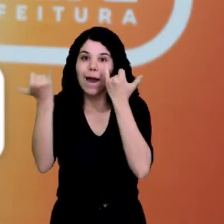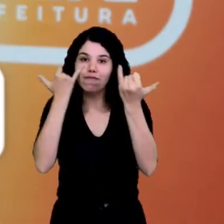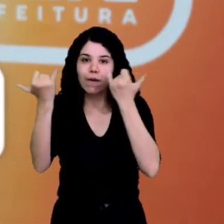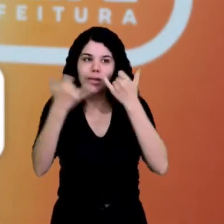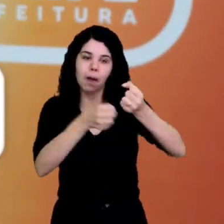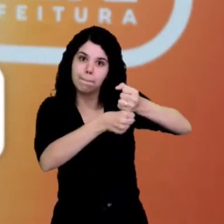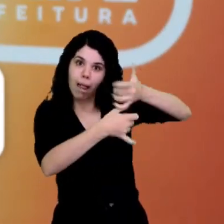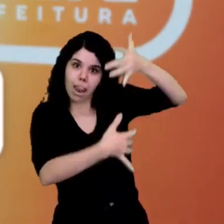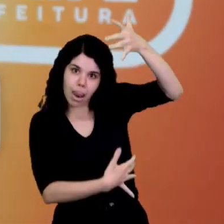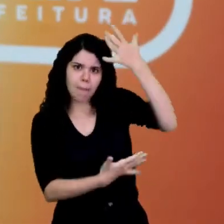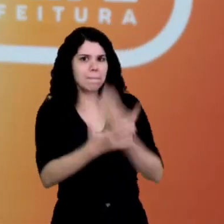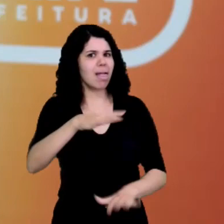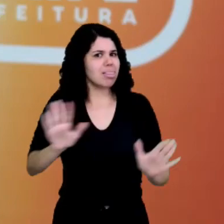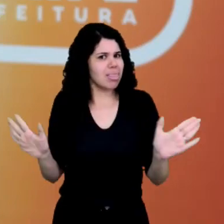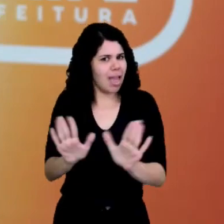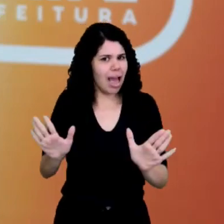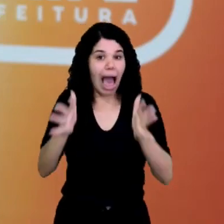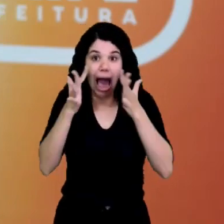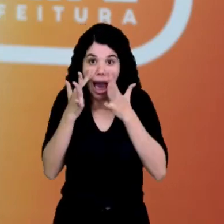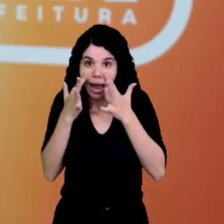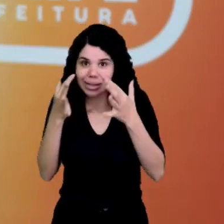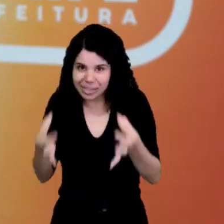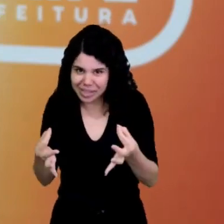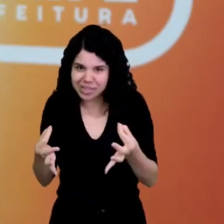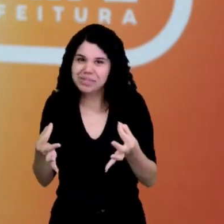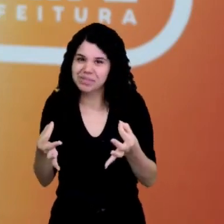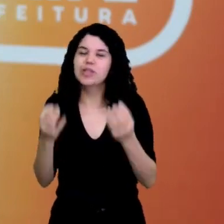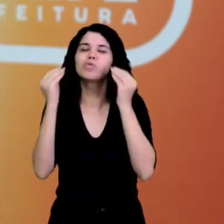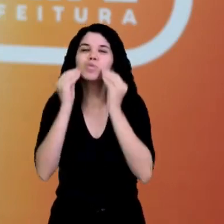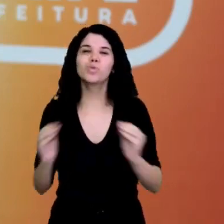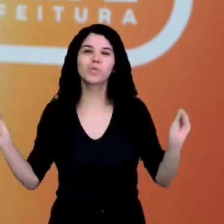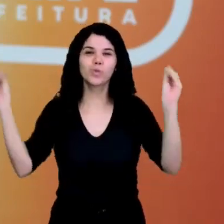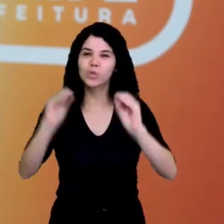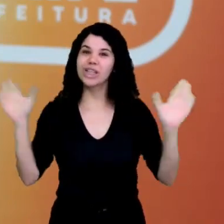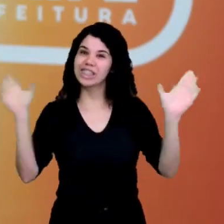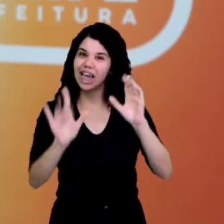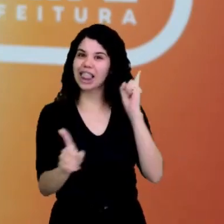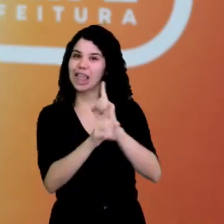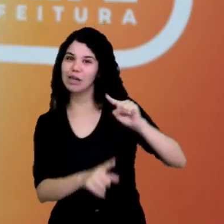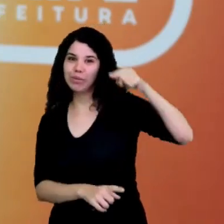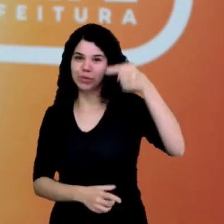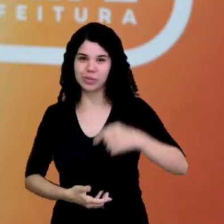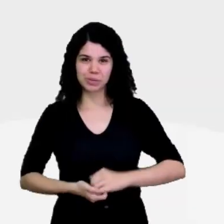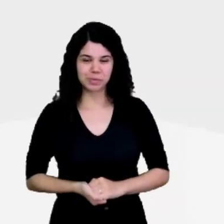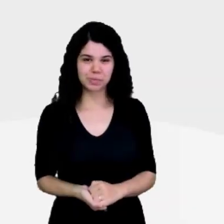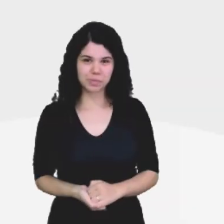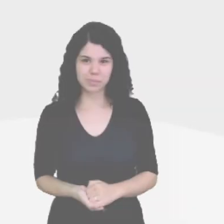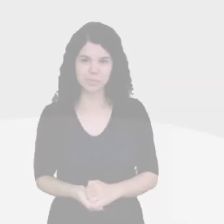perder nada. Fica atento, tá? Beijos, tchau, até a próxima!